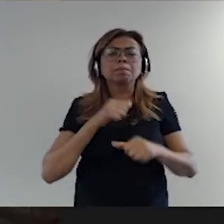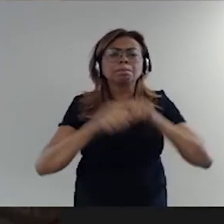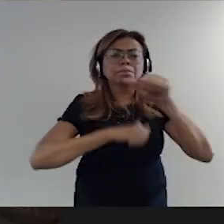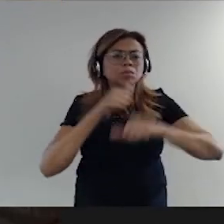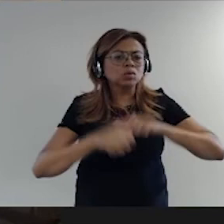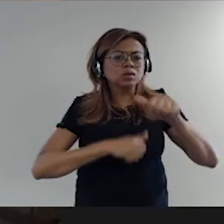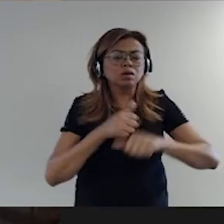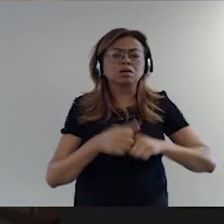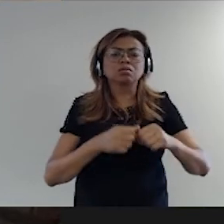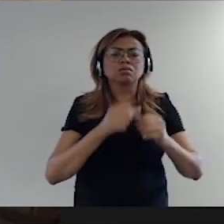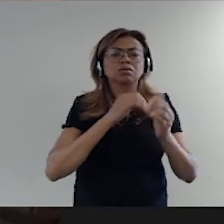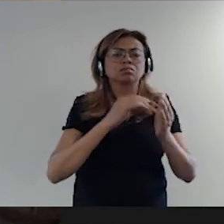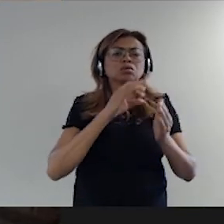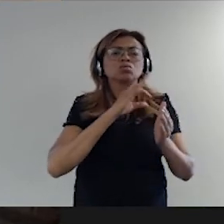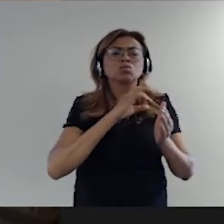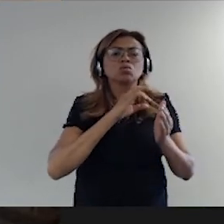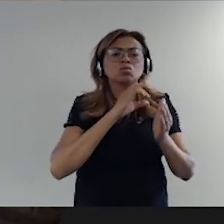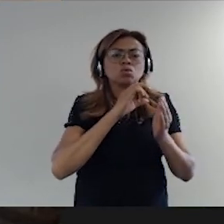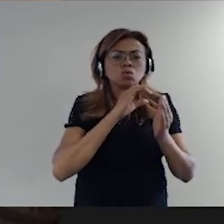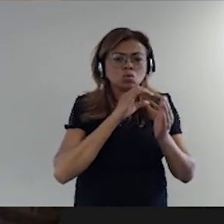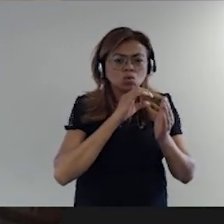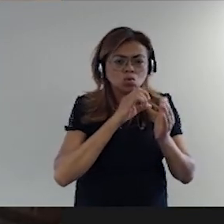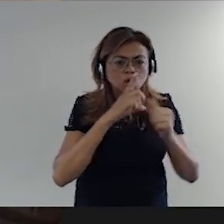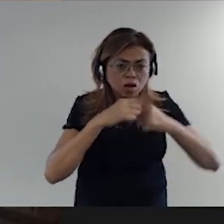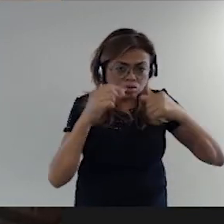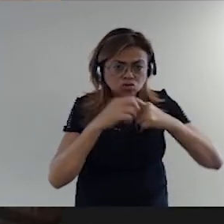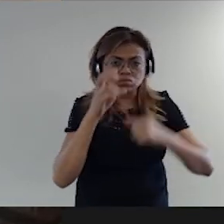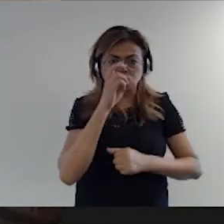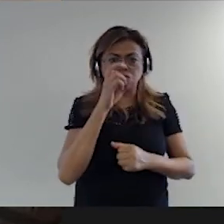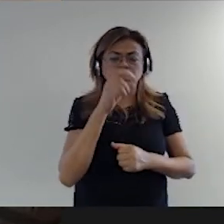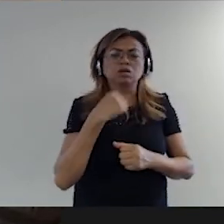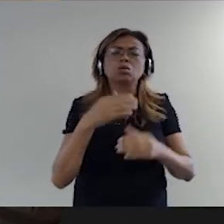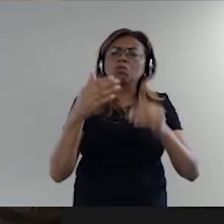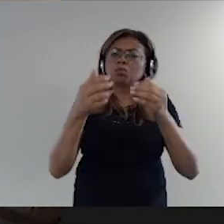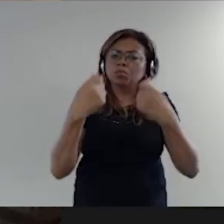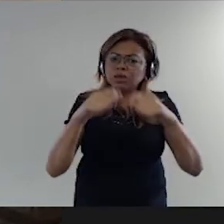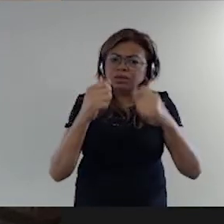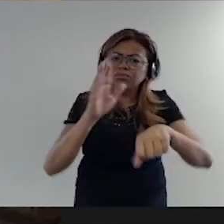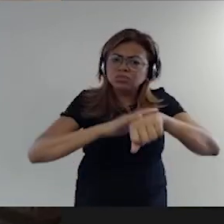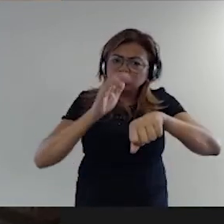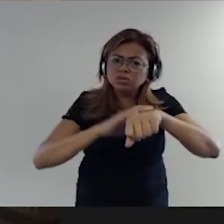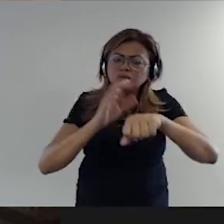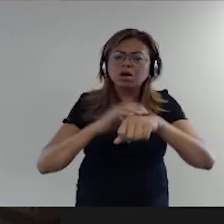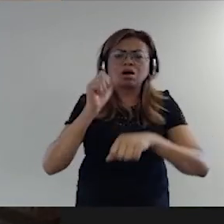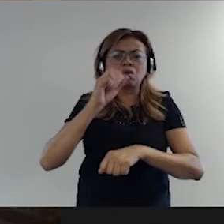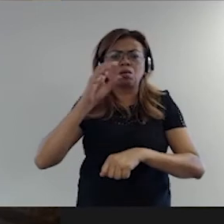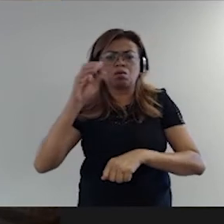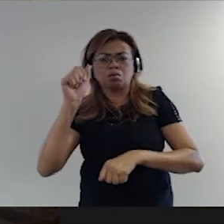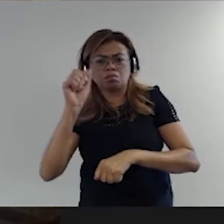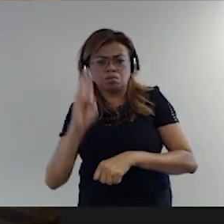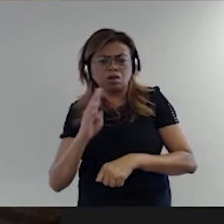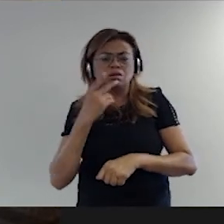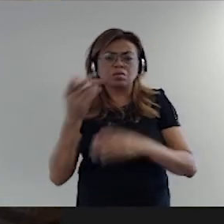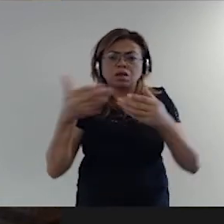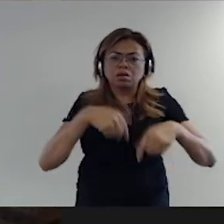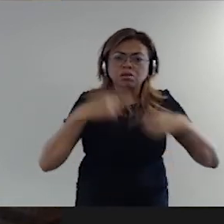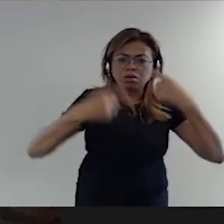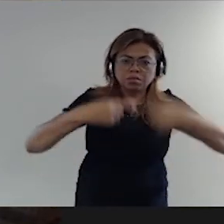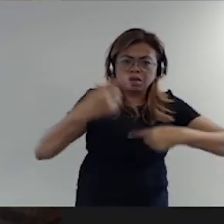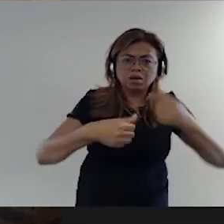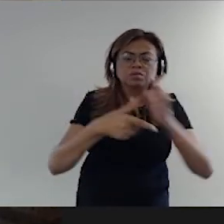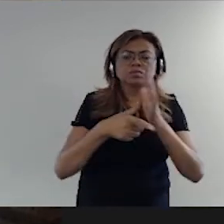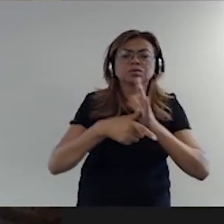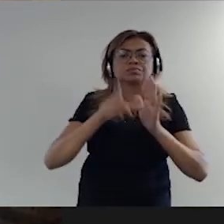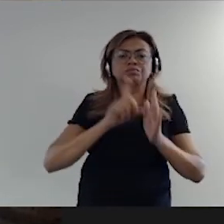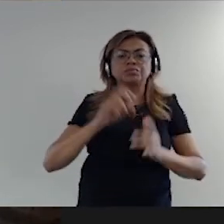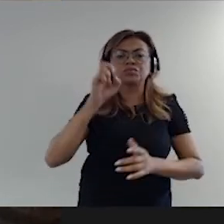artigo 5º. E nós conseguimos chamar a ordem esse debate, resgatando a PEC que foi apresentada pelo ex-ministro